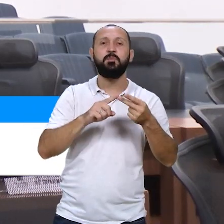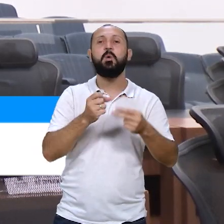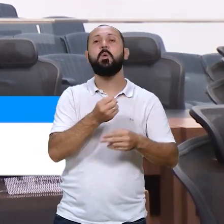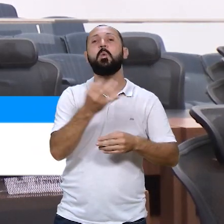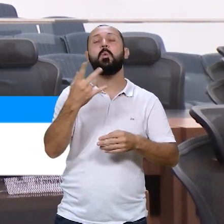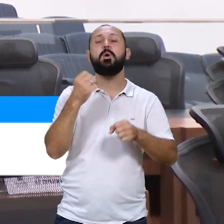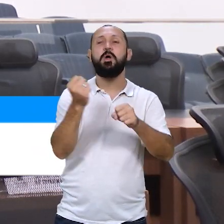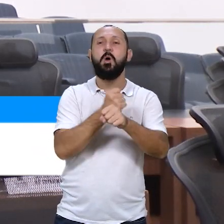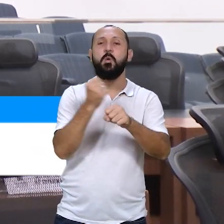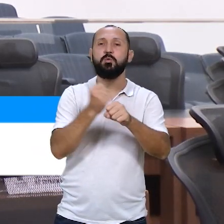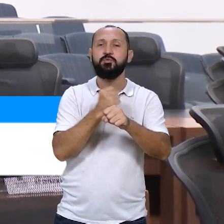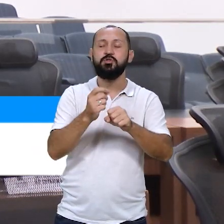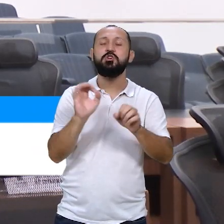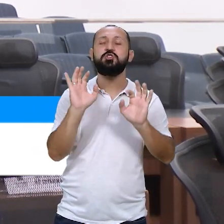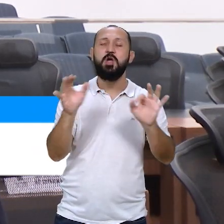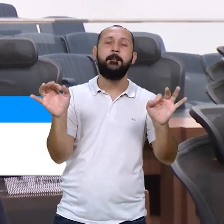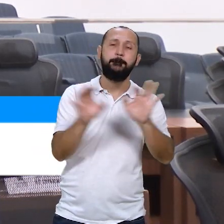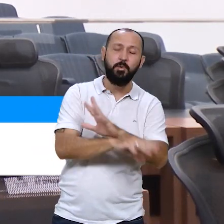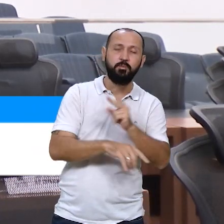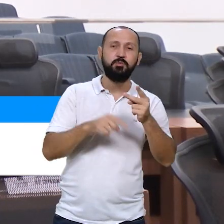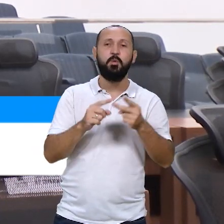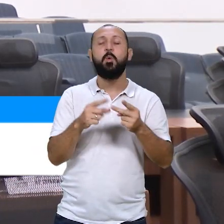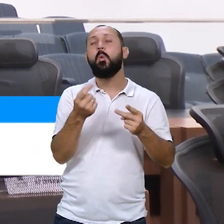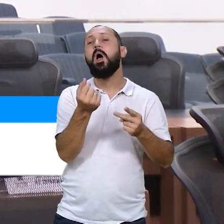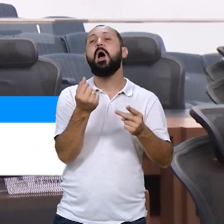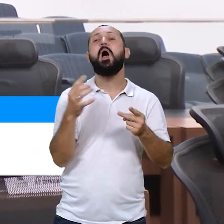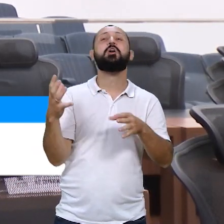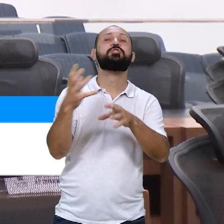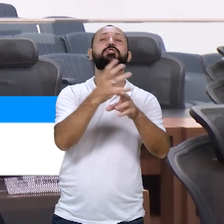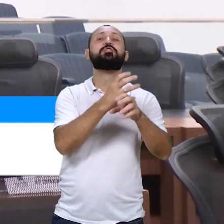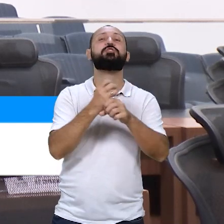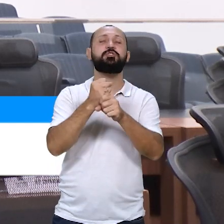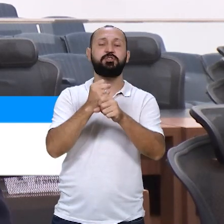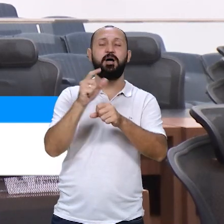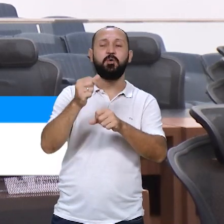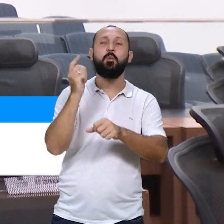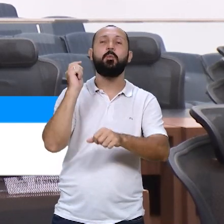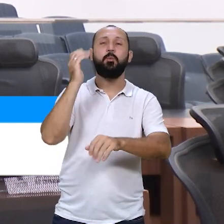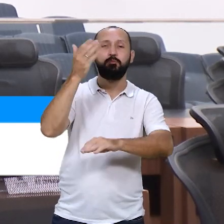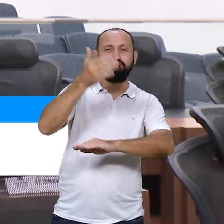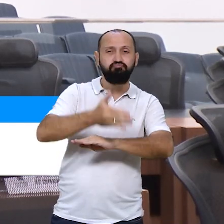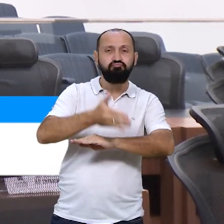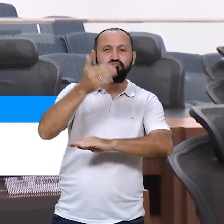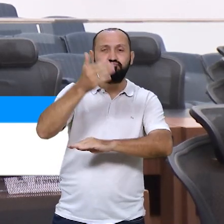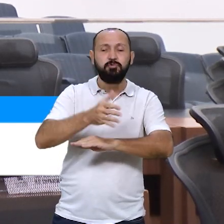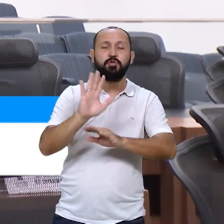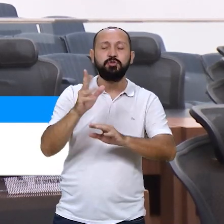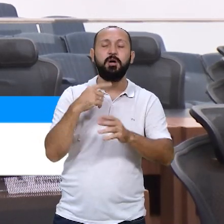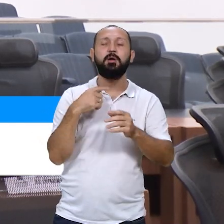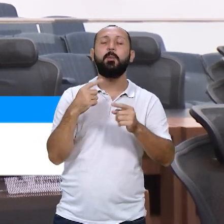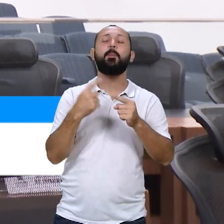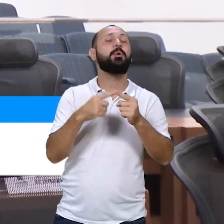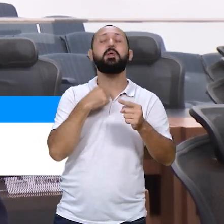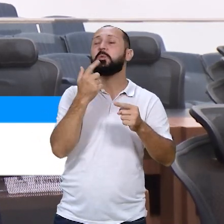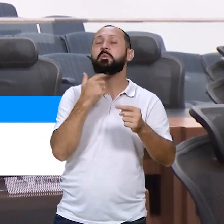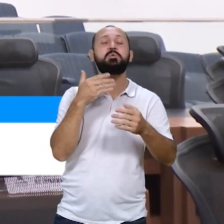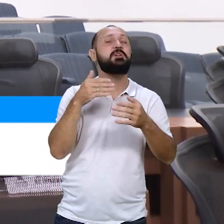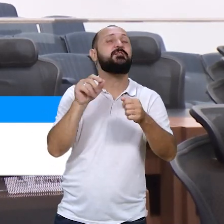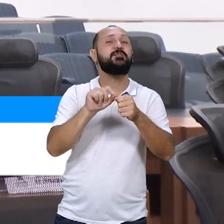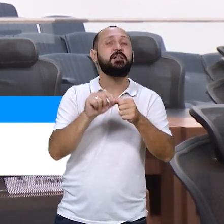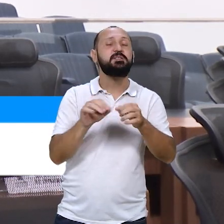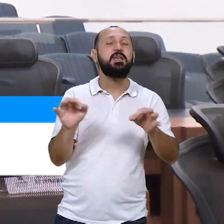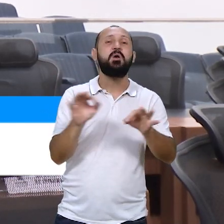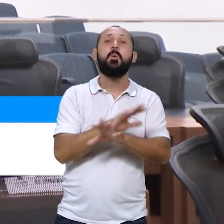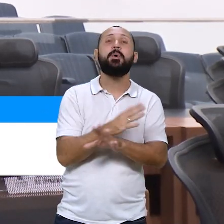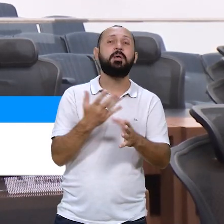respeito do contrato, como quanto de obra já foi executado, qual o valor arrecadado com o pedágio e quais os motivos